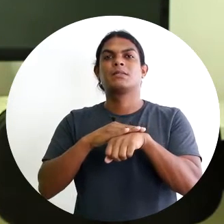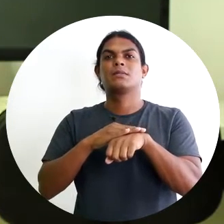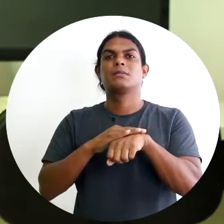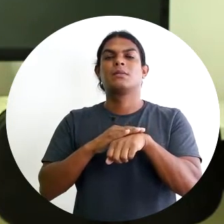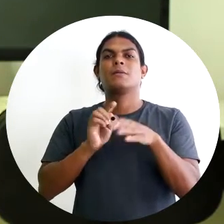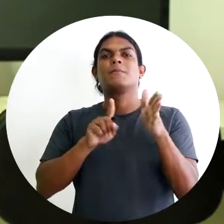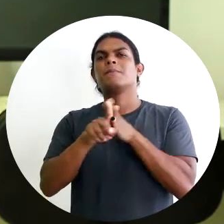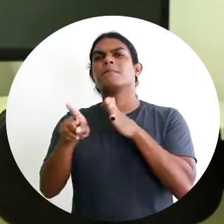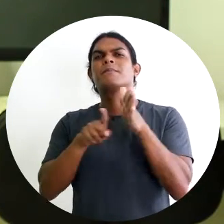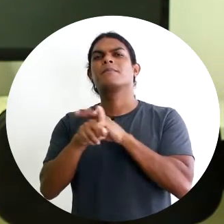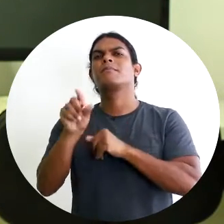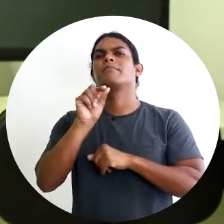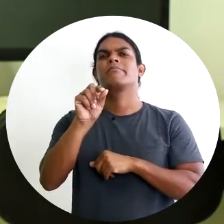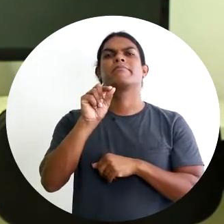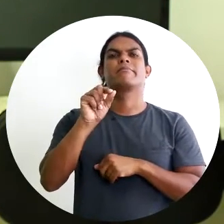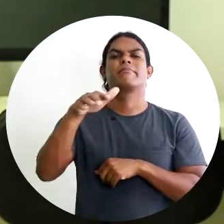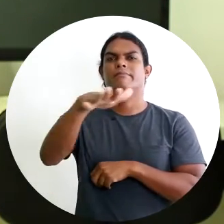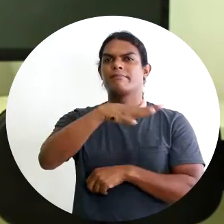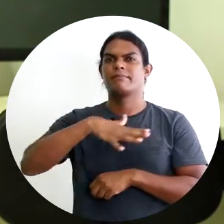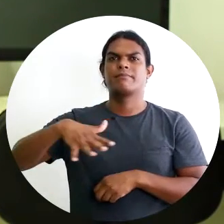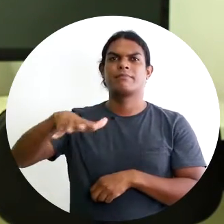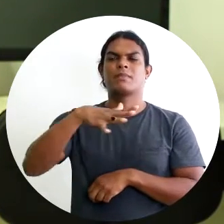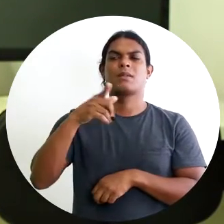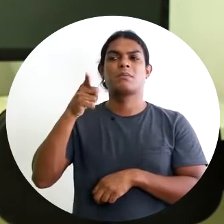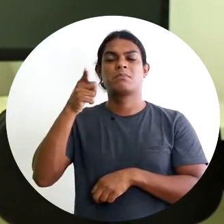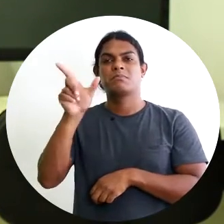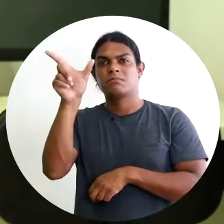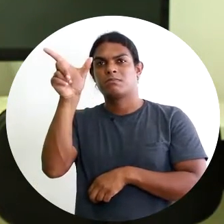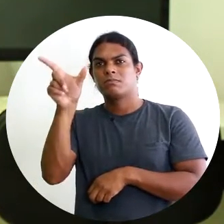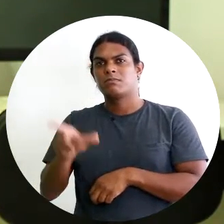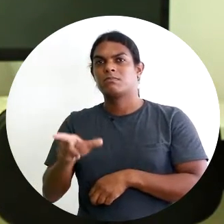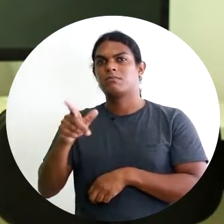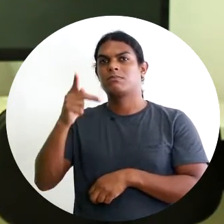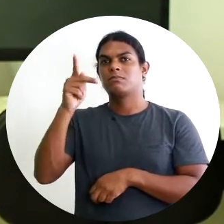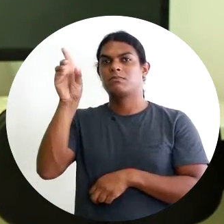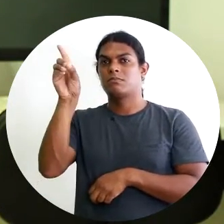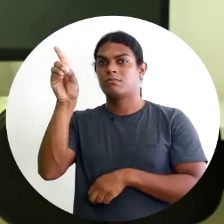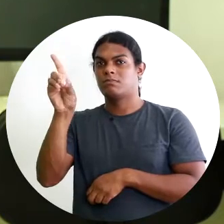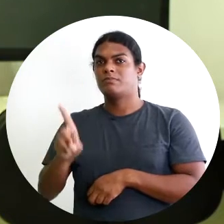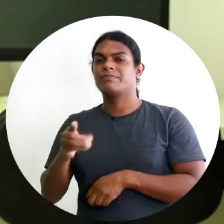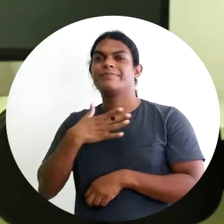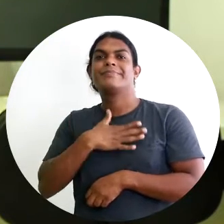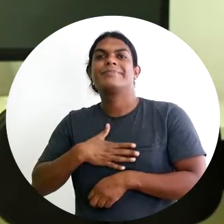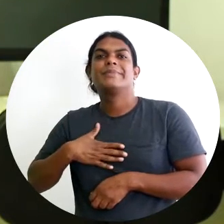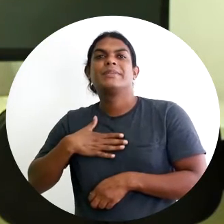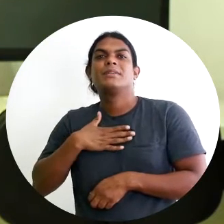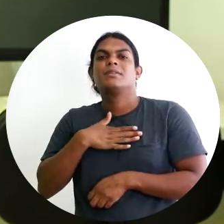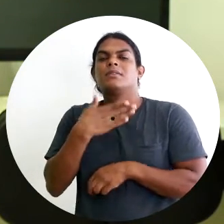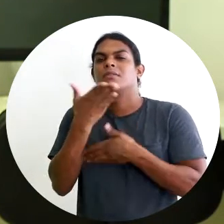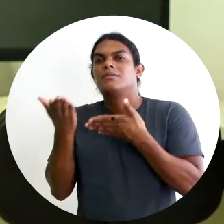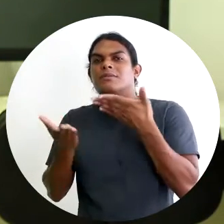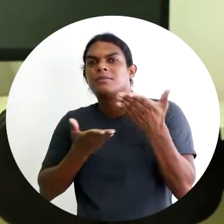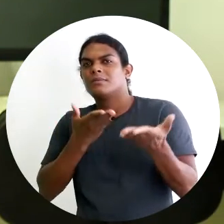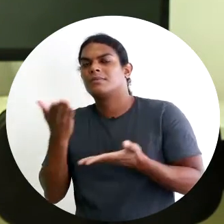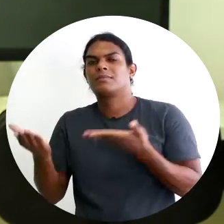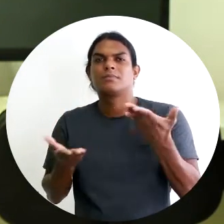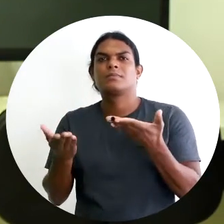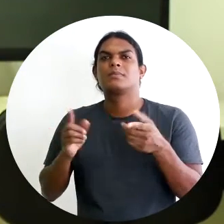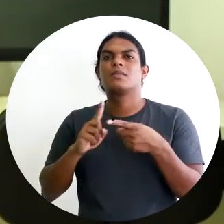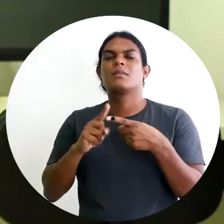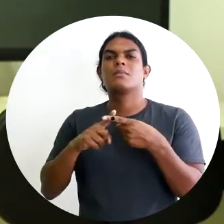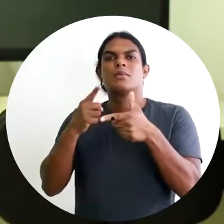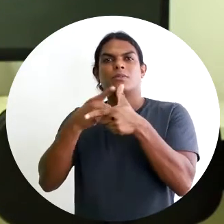gostariam de visitar, por que elas não visitam, que limitações são essas. Lembram que a gente tem esses questionamentos e aí a gente